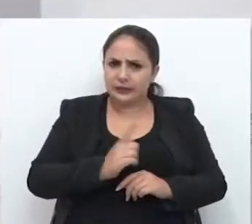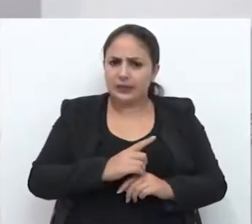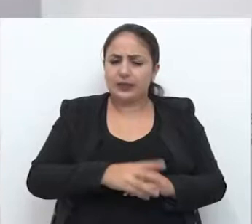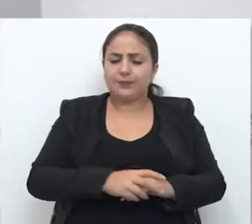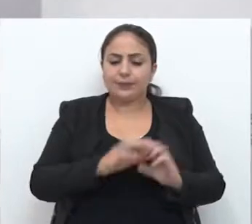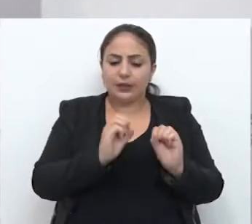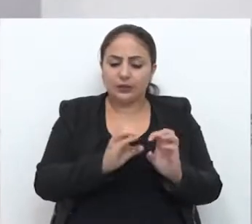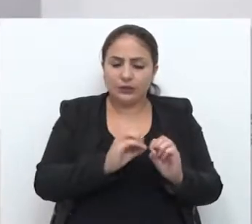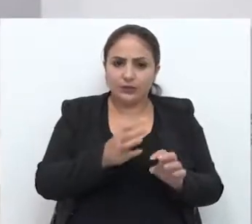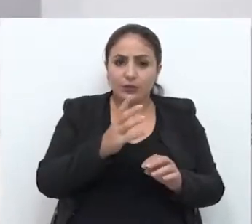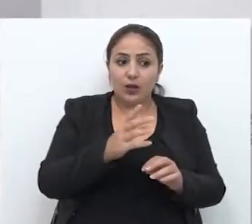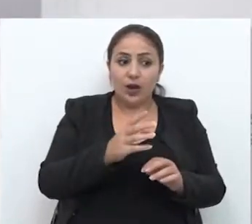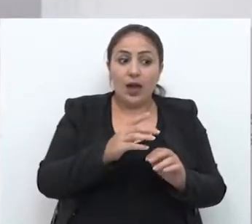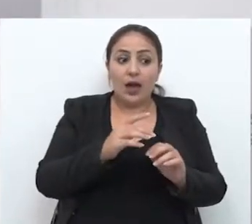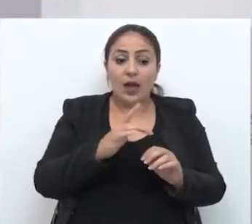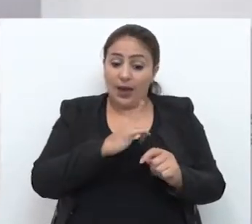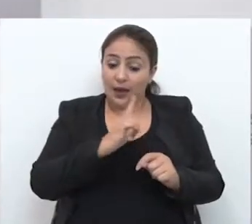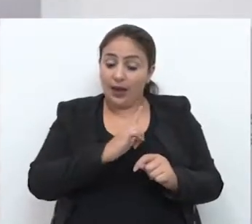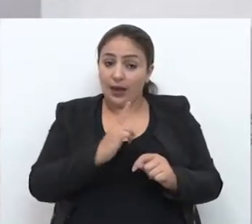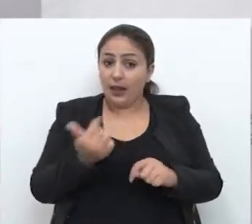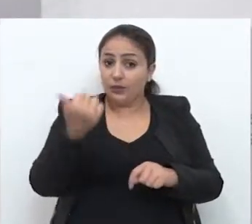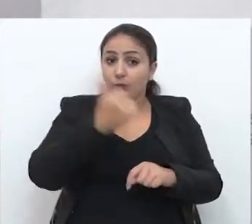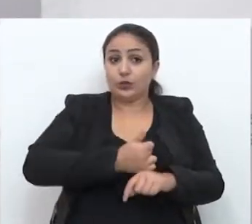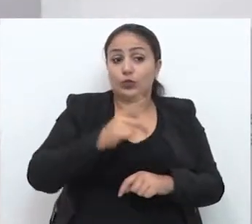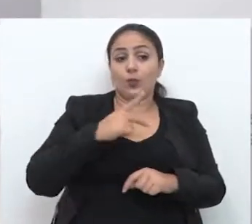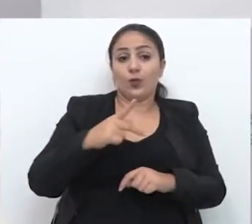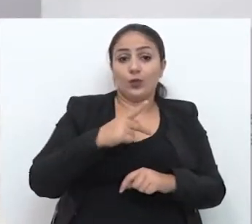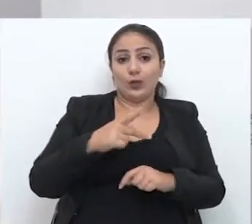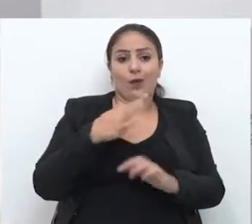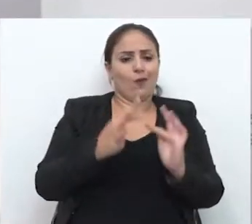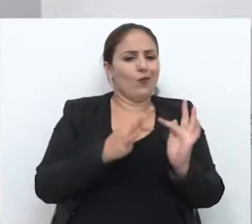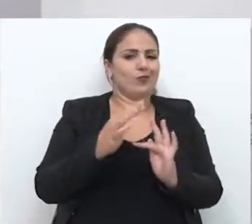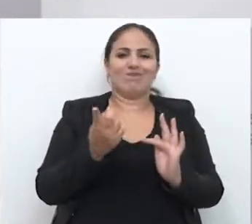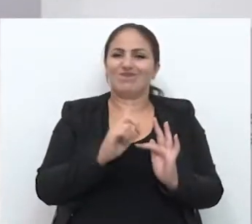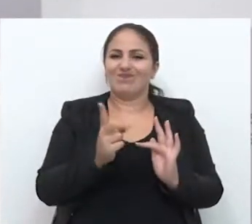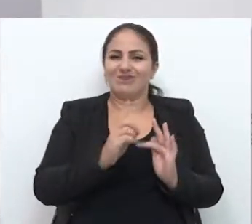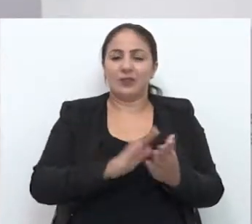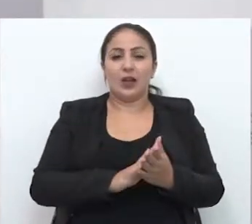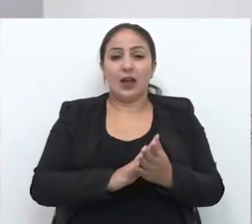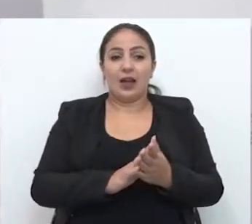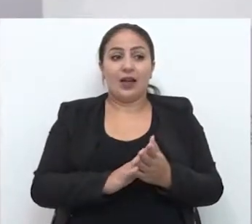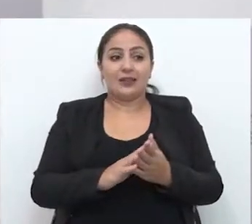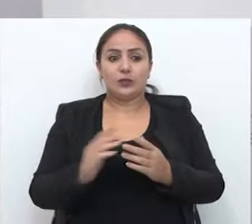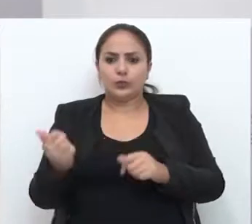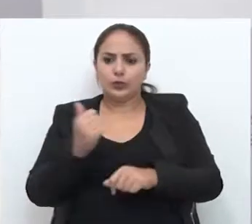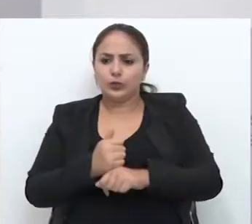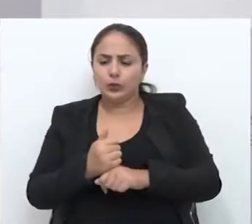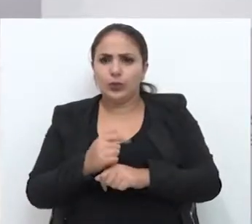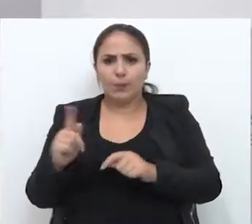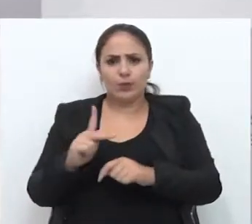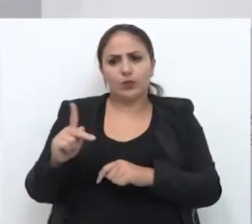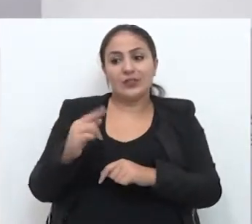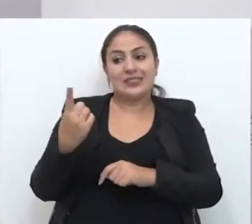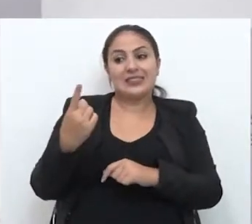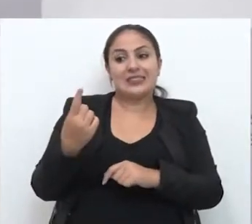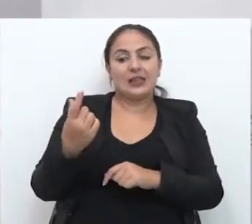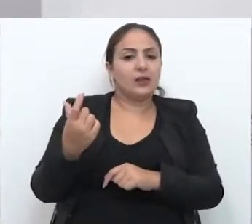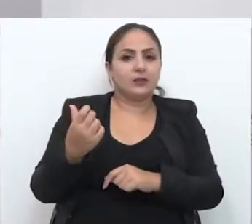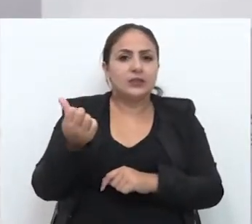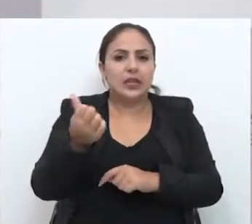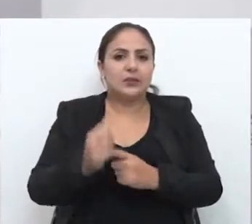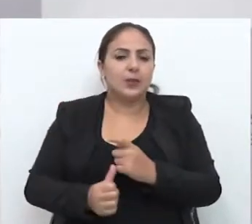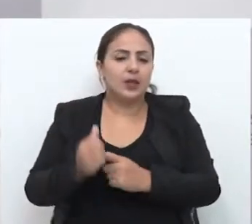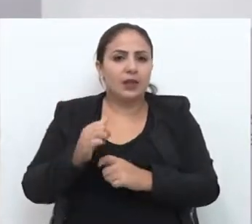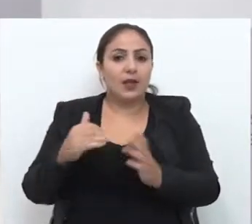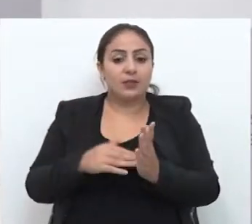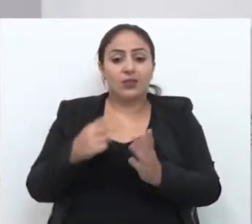infantil que acaba assumindo turmas, que não é a função dela, assumem turmas às vezes por 6 meses, em alguns casos